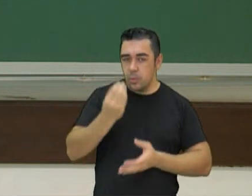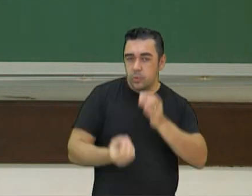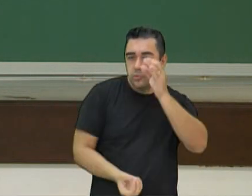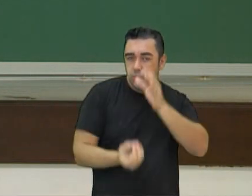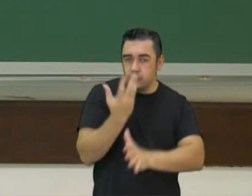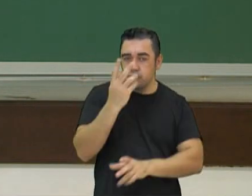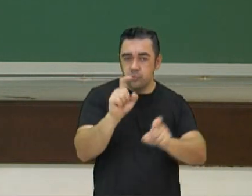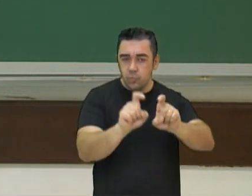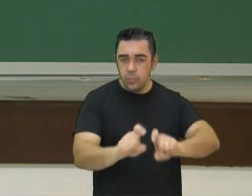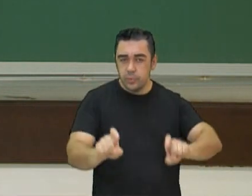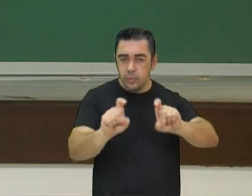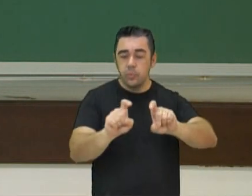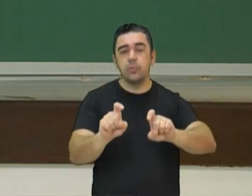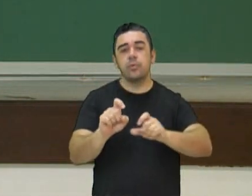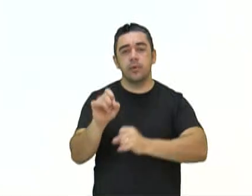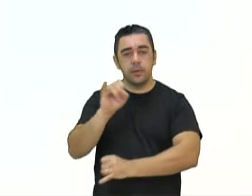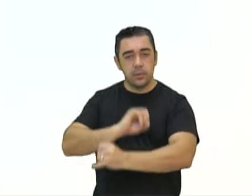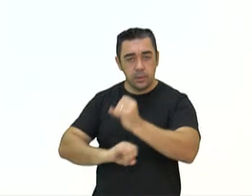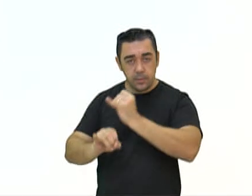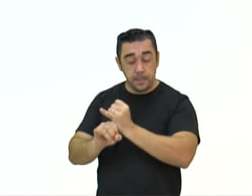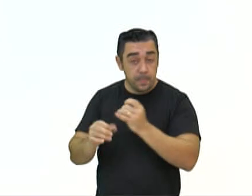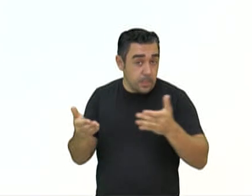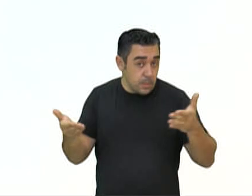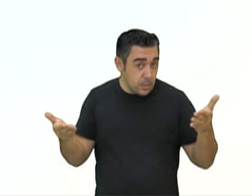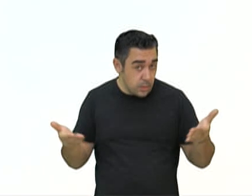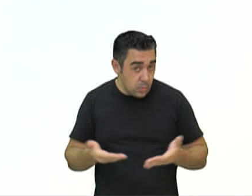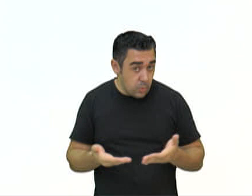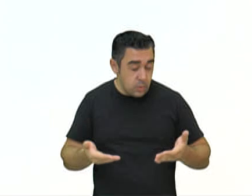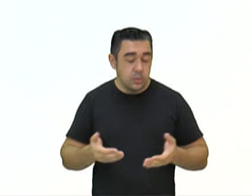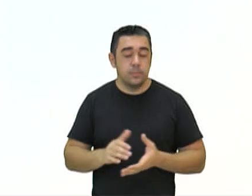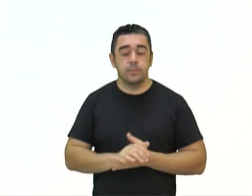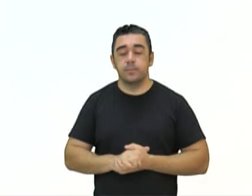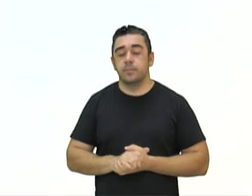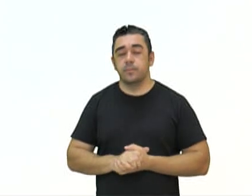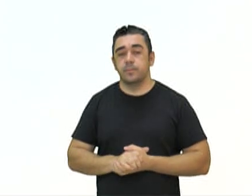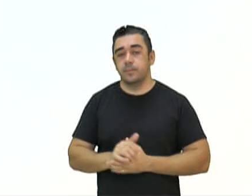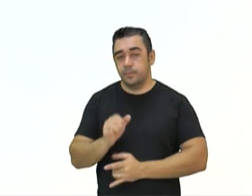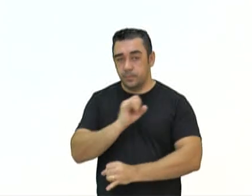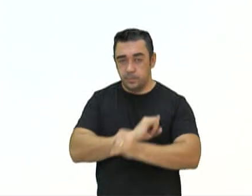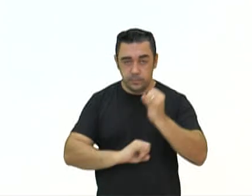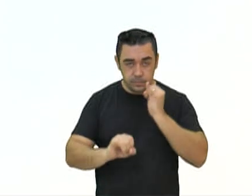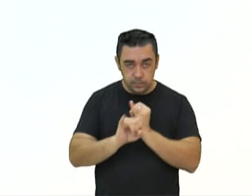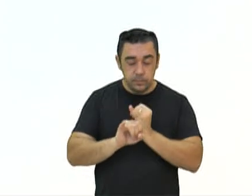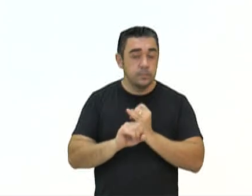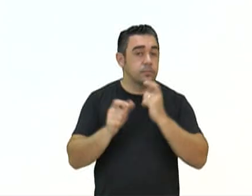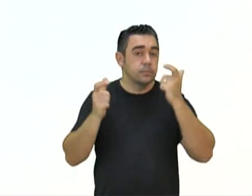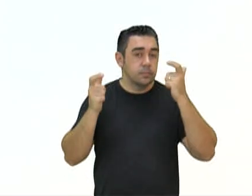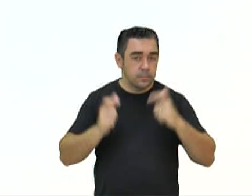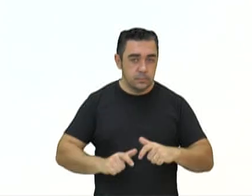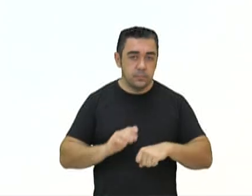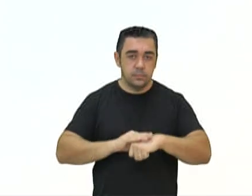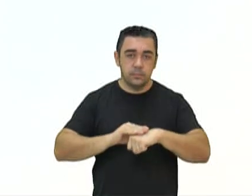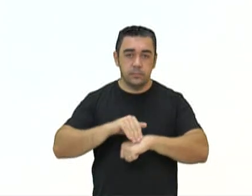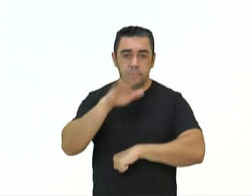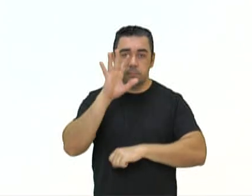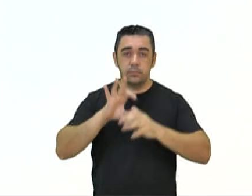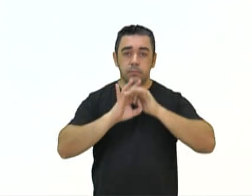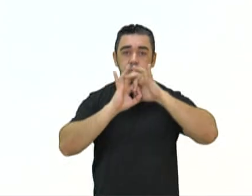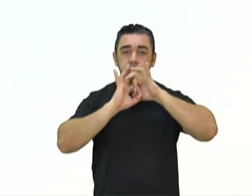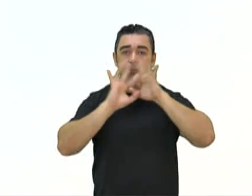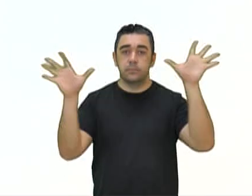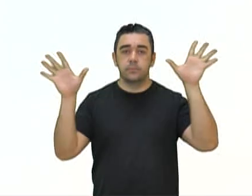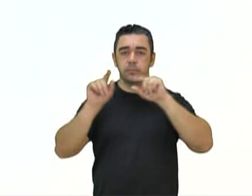da internet. E aí, hoje, a internet é o espaço onde há mais liberdade de